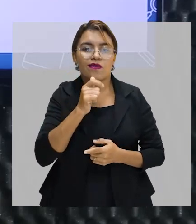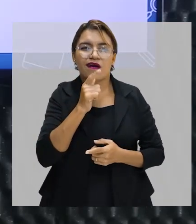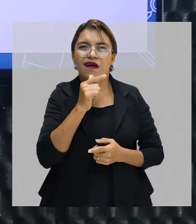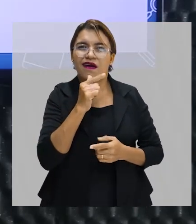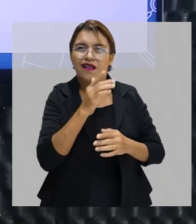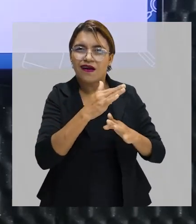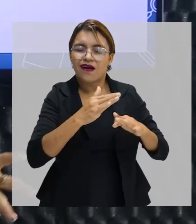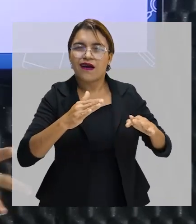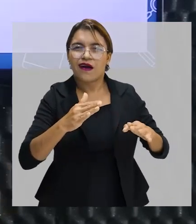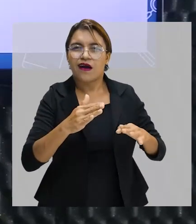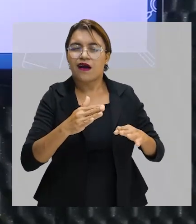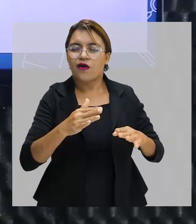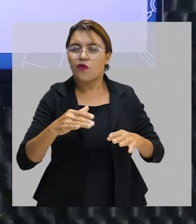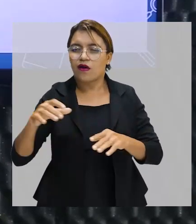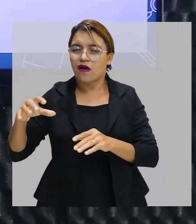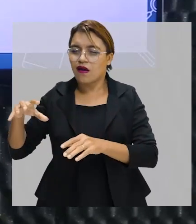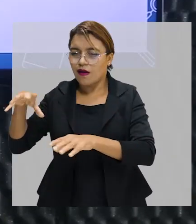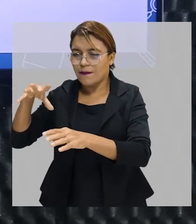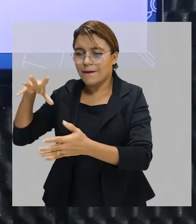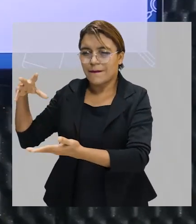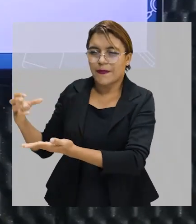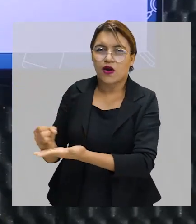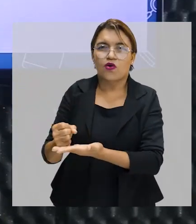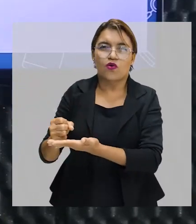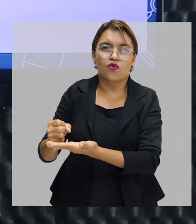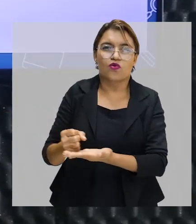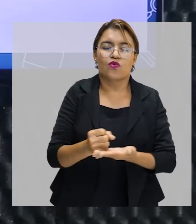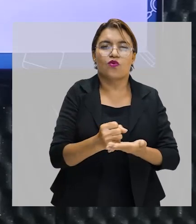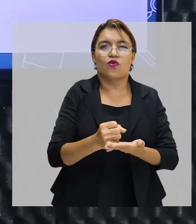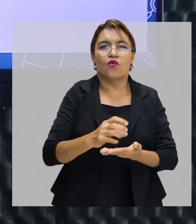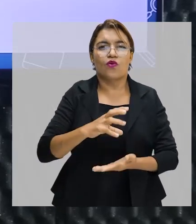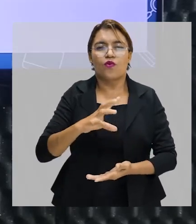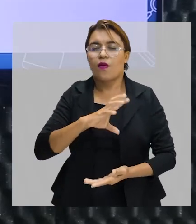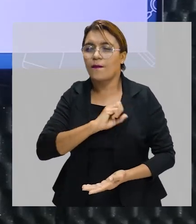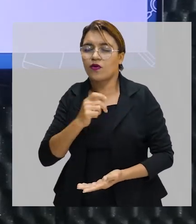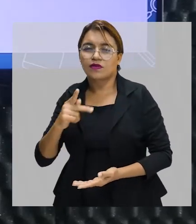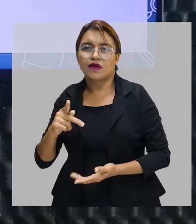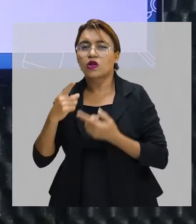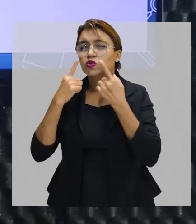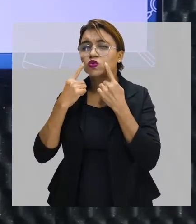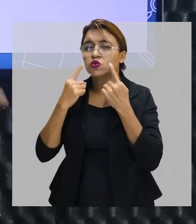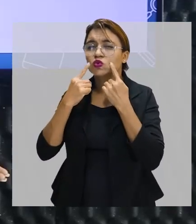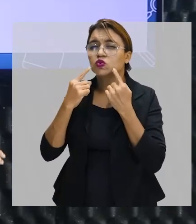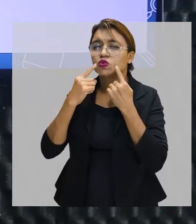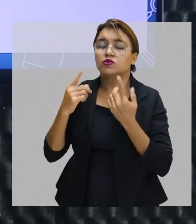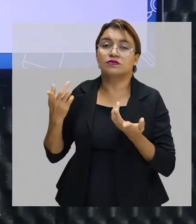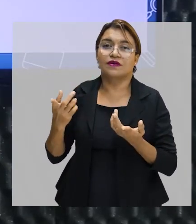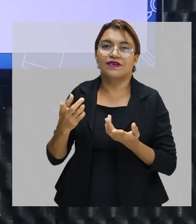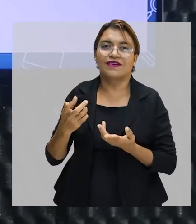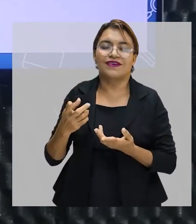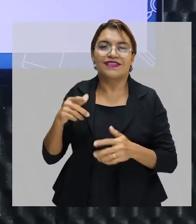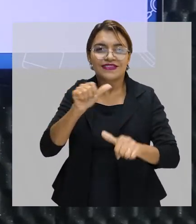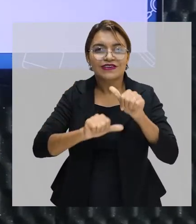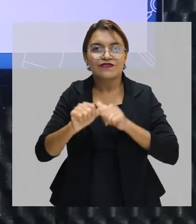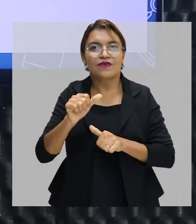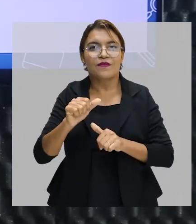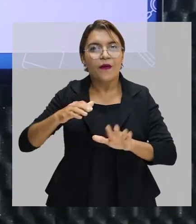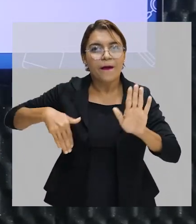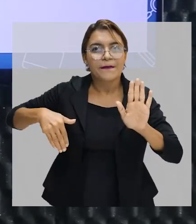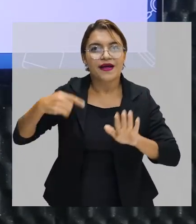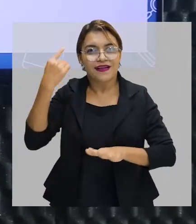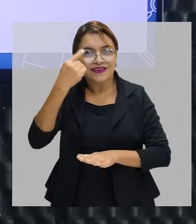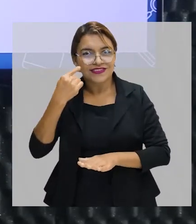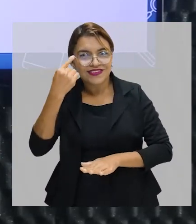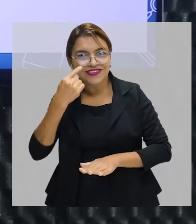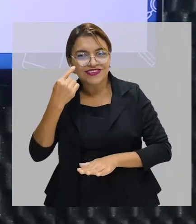e a mãe d'água levou esse rapaz para ela. Então a índia ficou tão triste, chorou, chorou, chorou, chorou que virou a praia do olho d'água. Tem mais lenda?